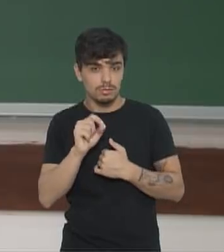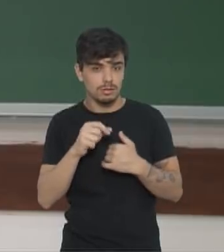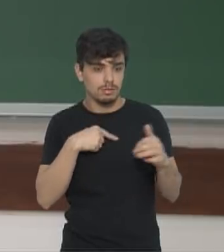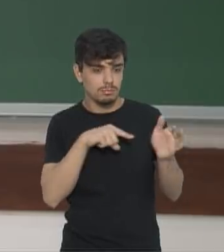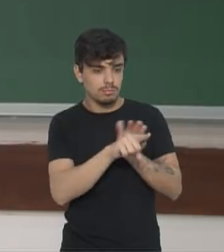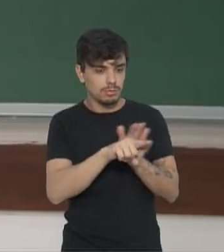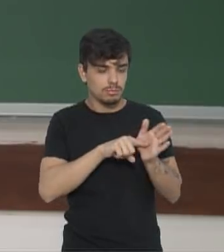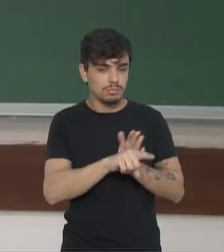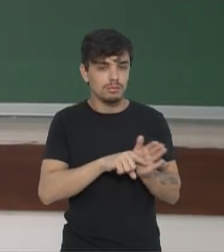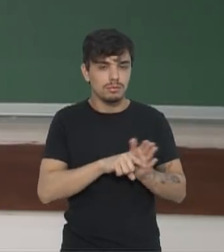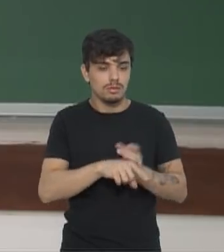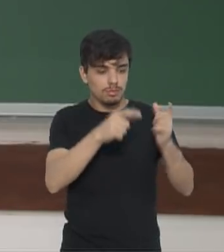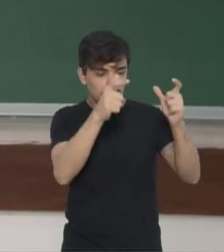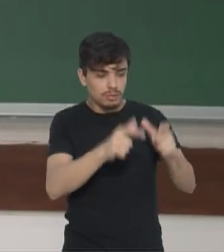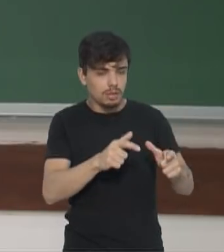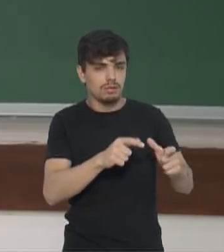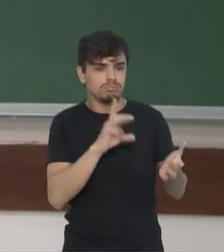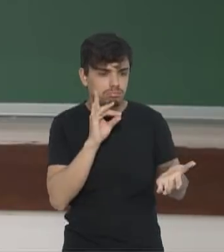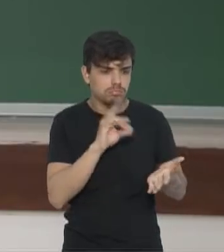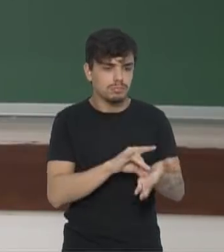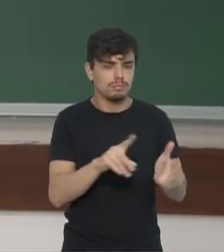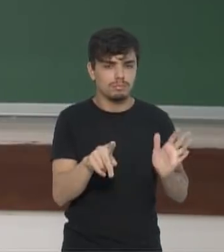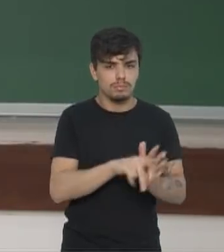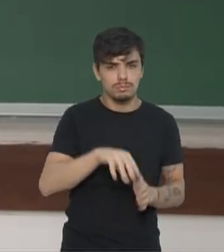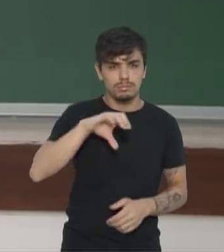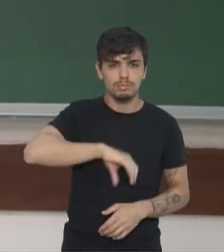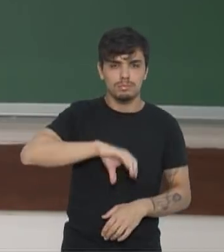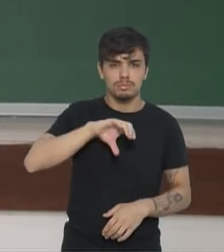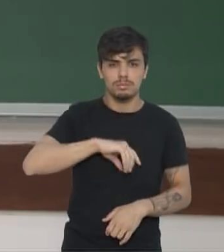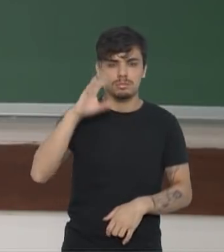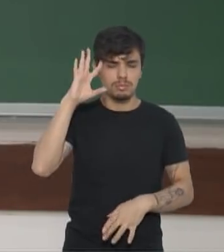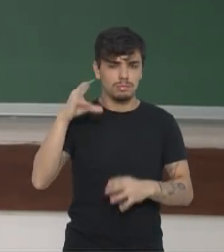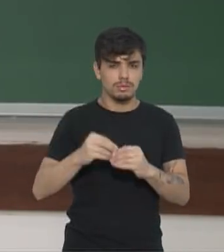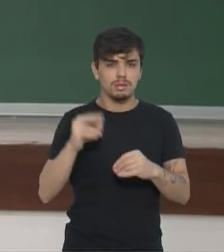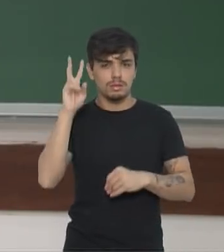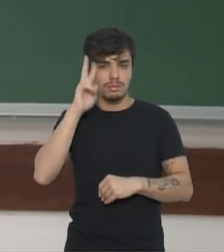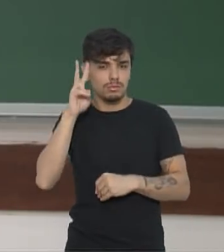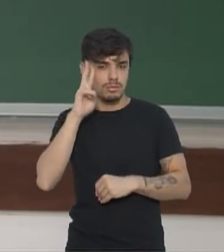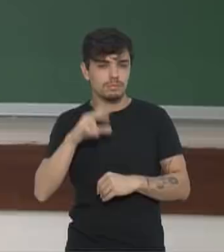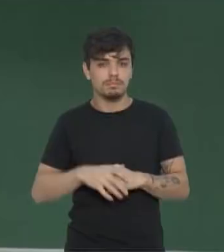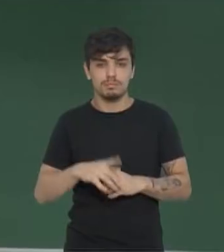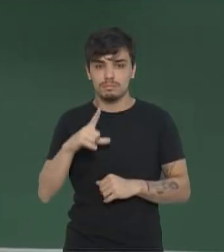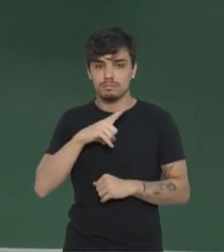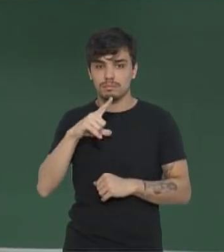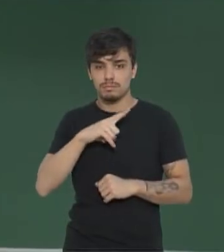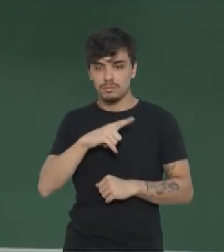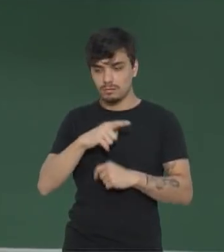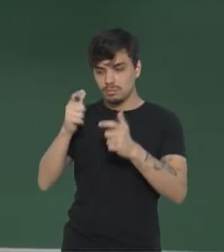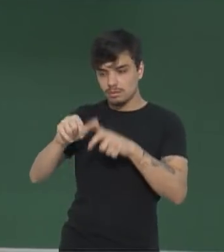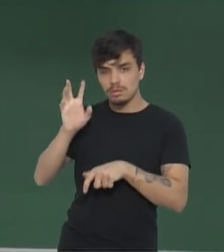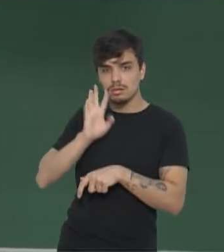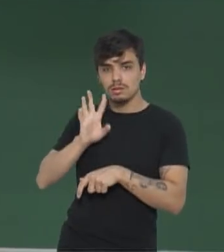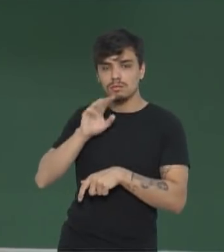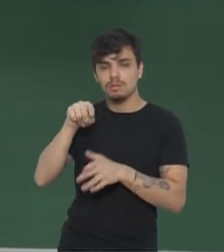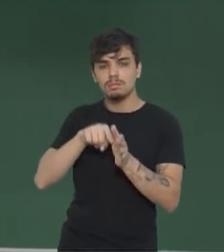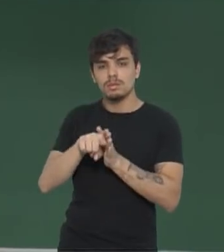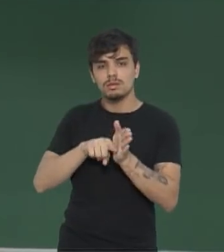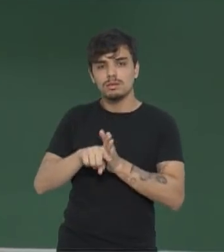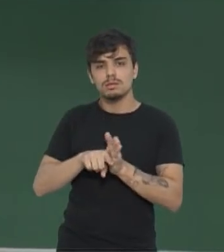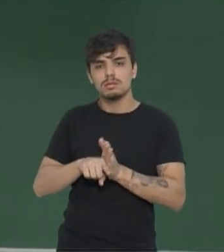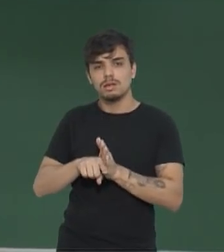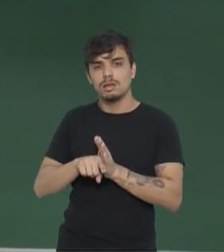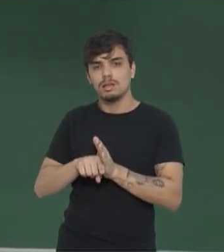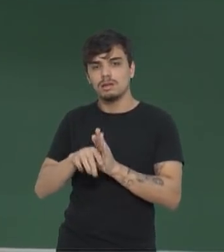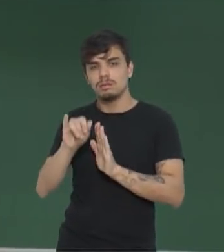fontes oficiais, né, da região de Portugal, para entendermos a história. É muito bacana você pegar aqui instituições de Portugal falando sobre a sua